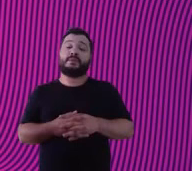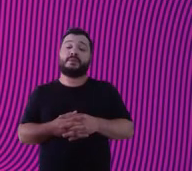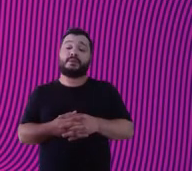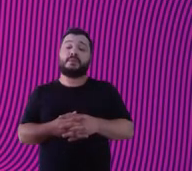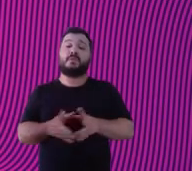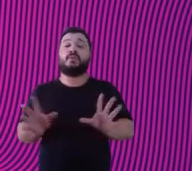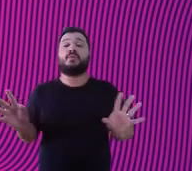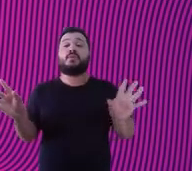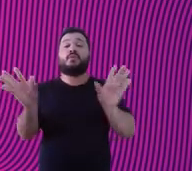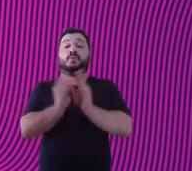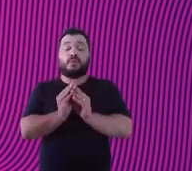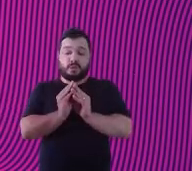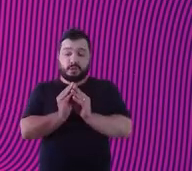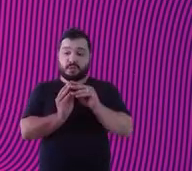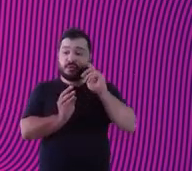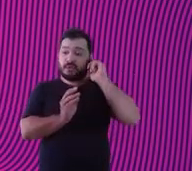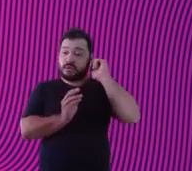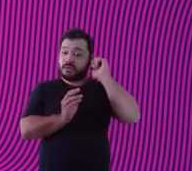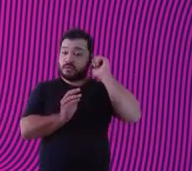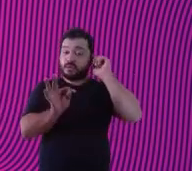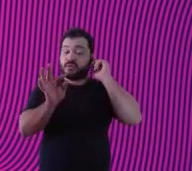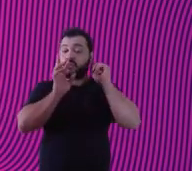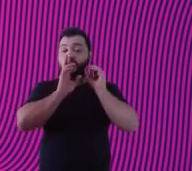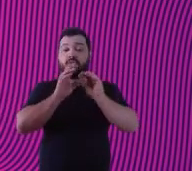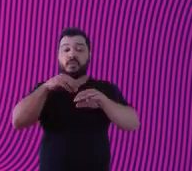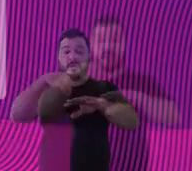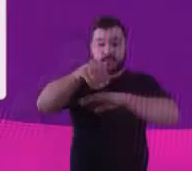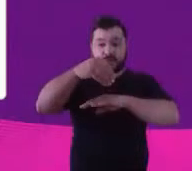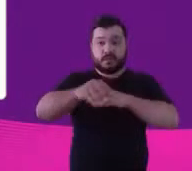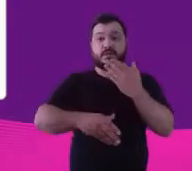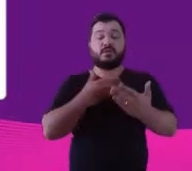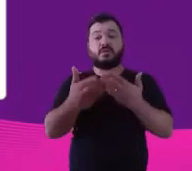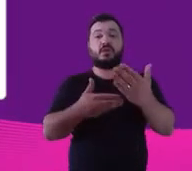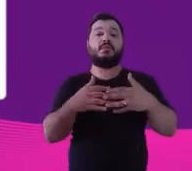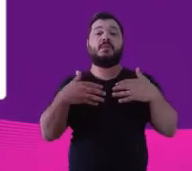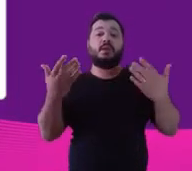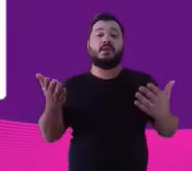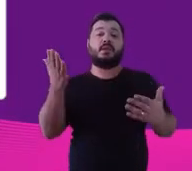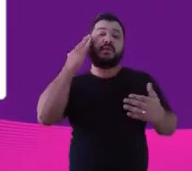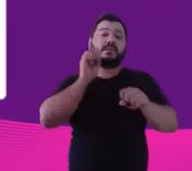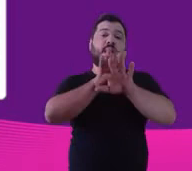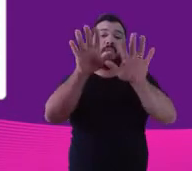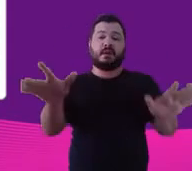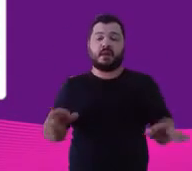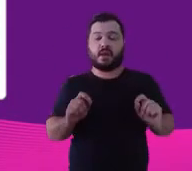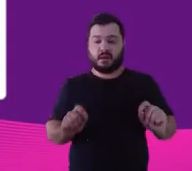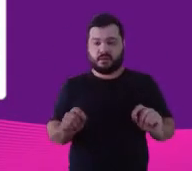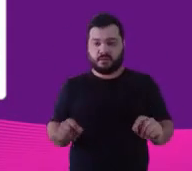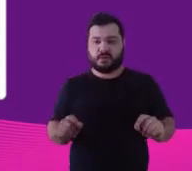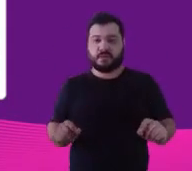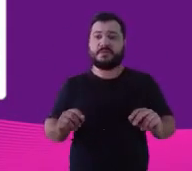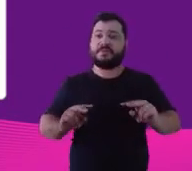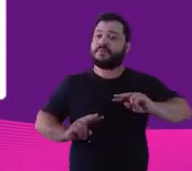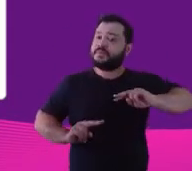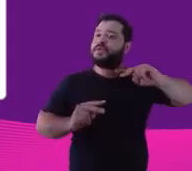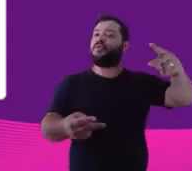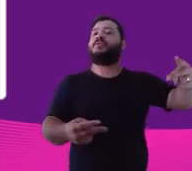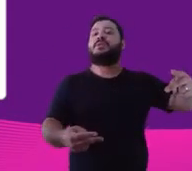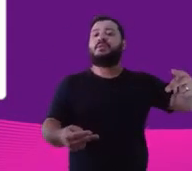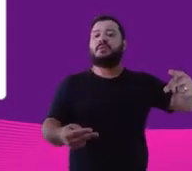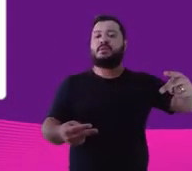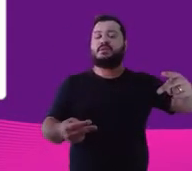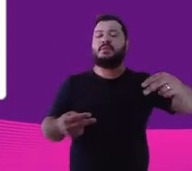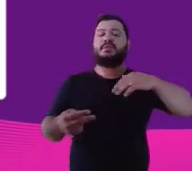resumo rede taxa recomendo as tratamento então fica claro pira outras partes